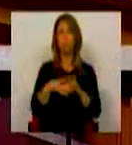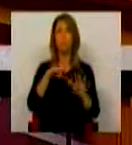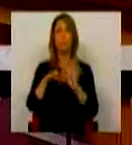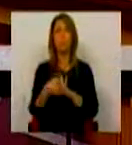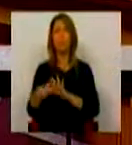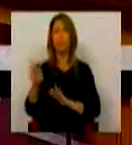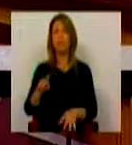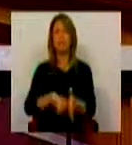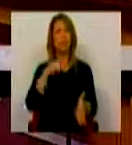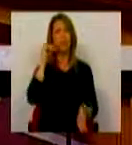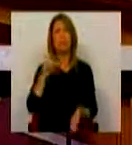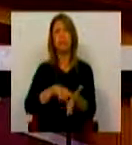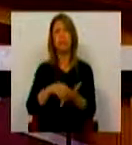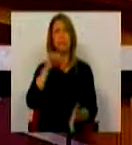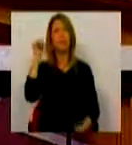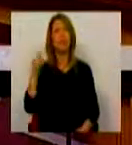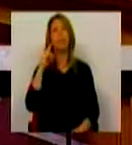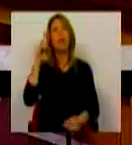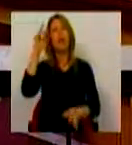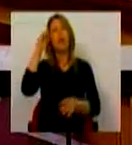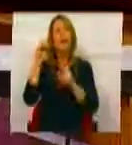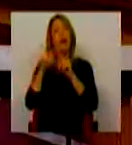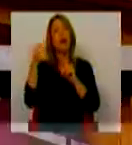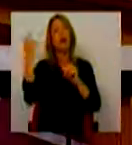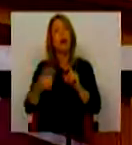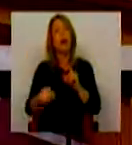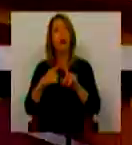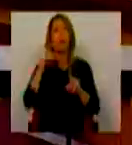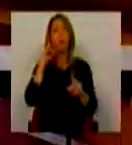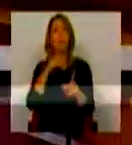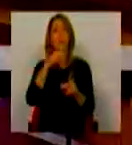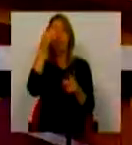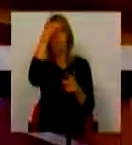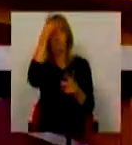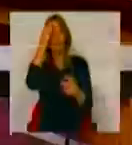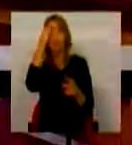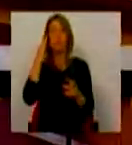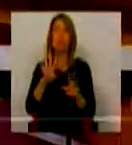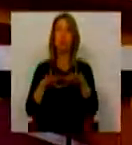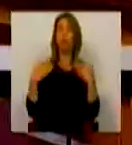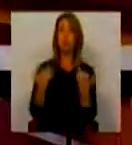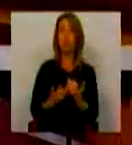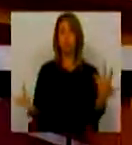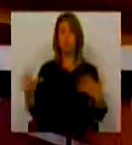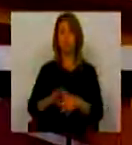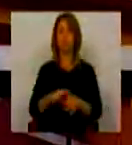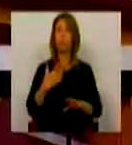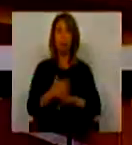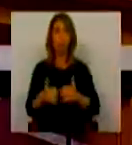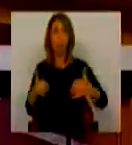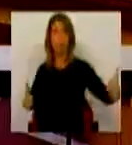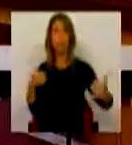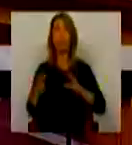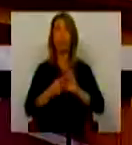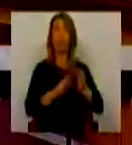social, quer esteja na oposição, quer esteja no governo. E é isso que nos distingue. Não separamos uma coisa da outra, somos coerentes nas nossas